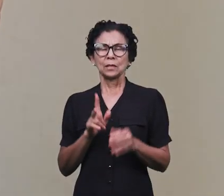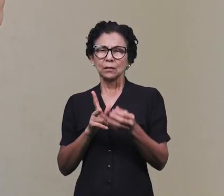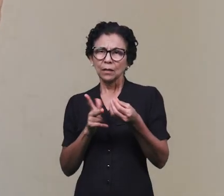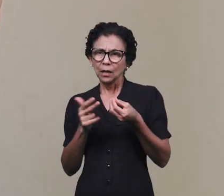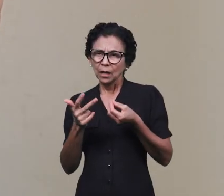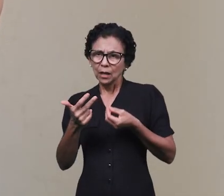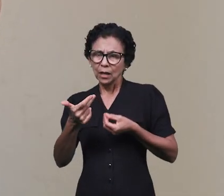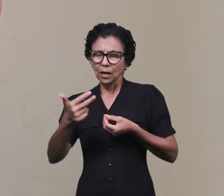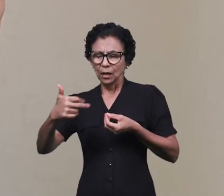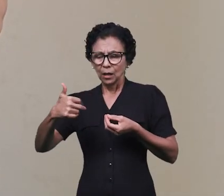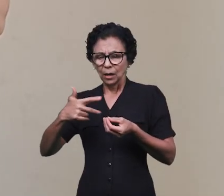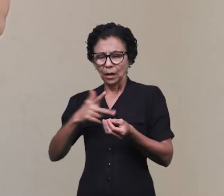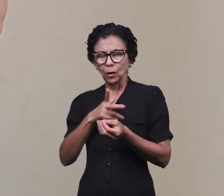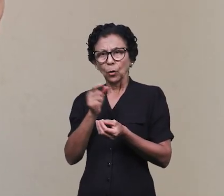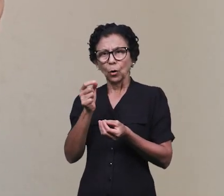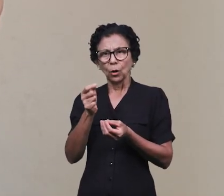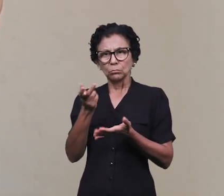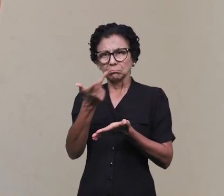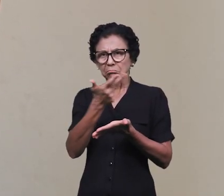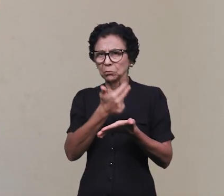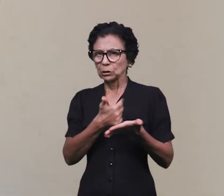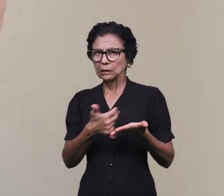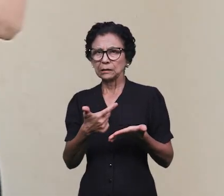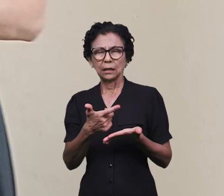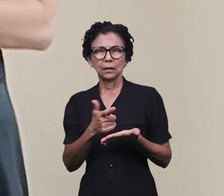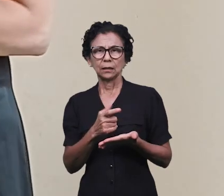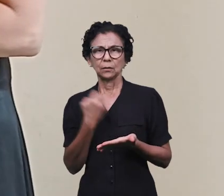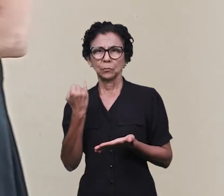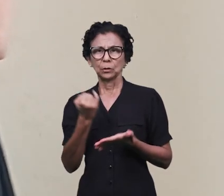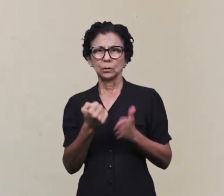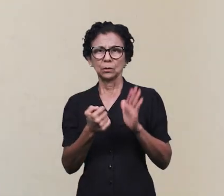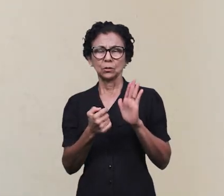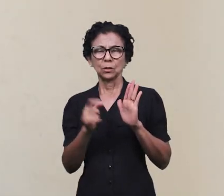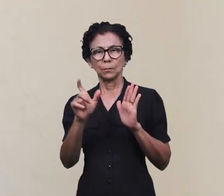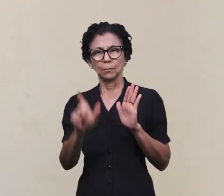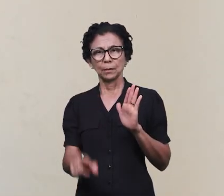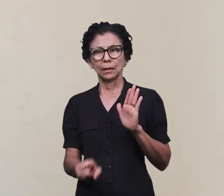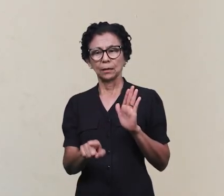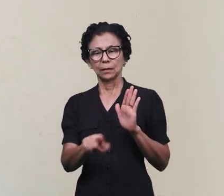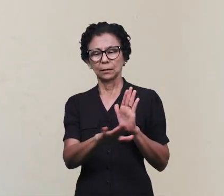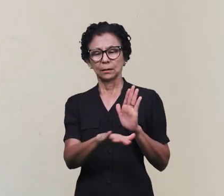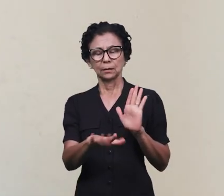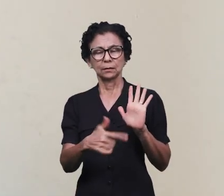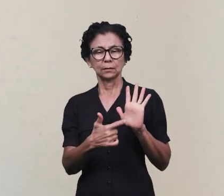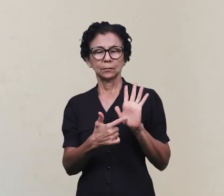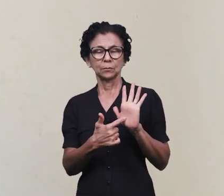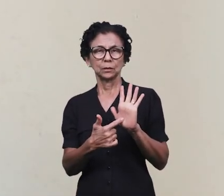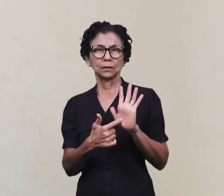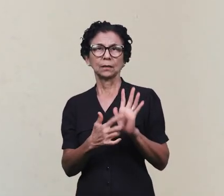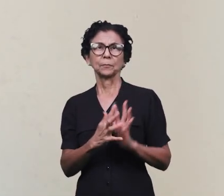criança, de maneira que seja fácil o entendimento. Vamos seguir aqui.